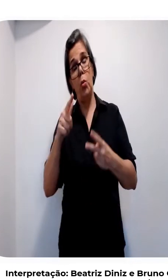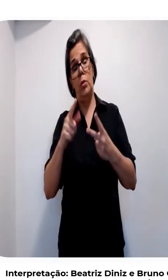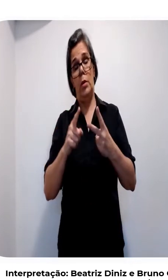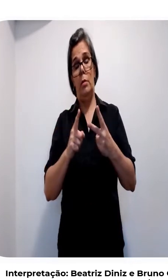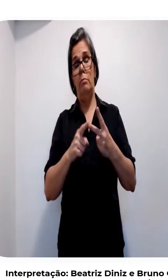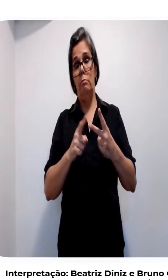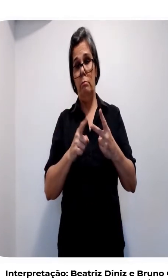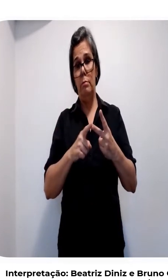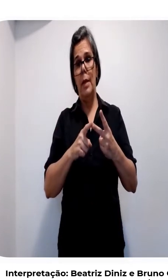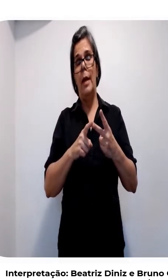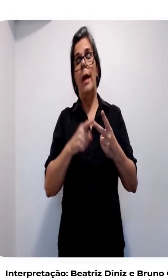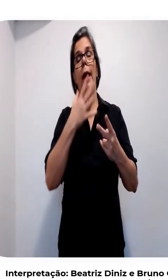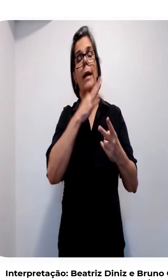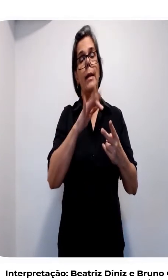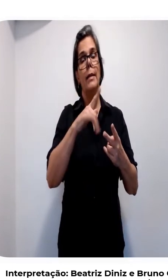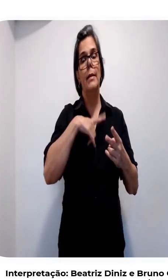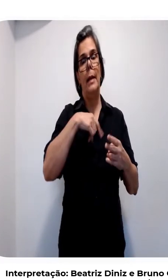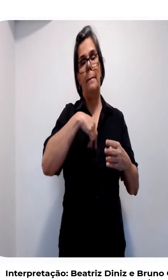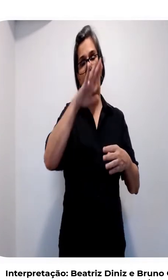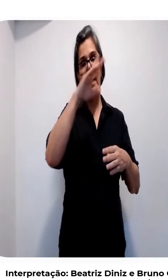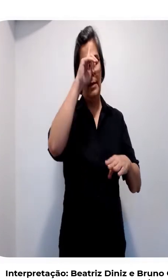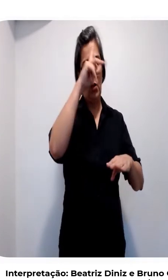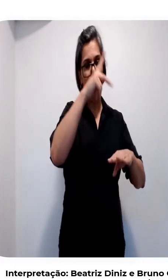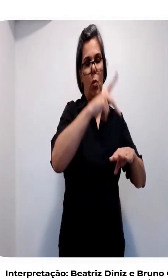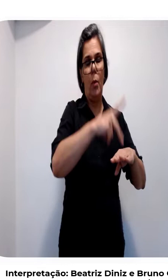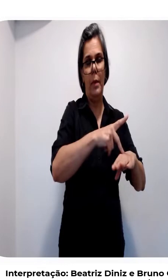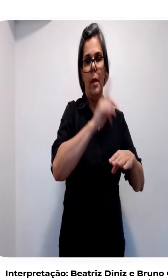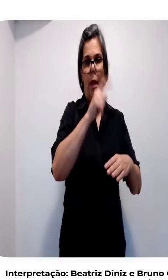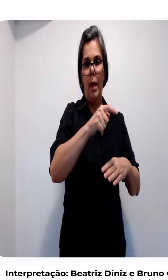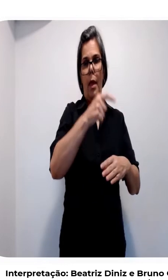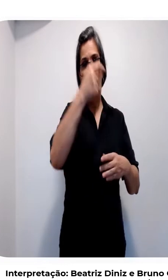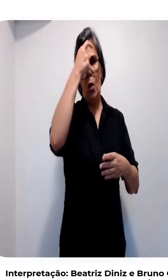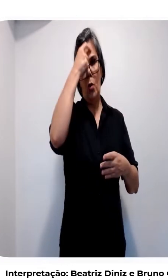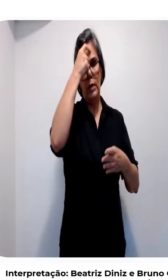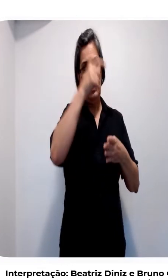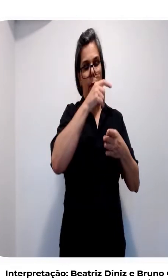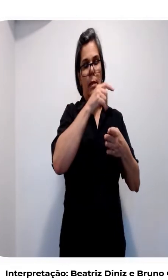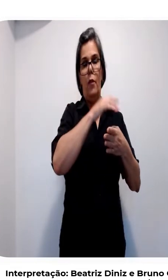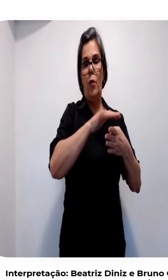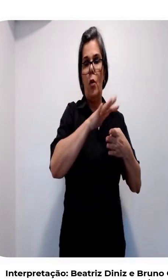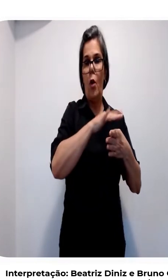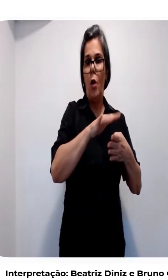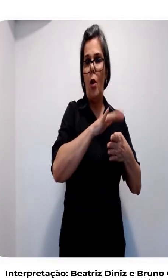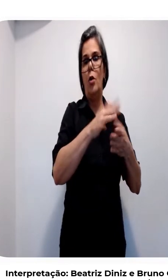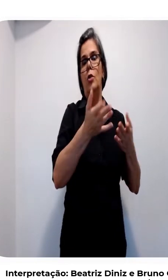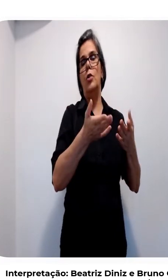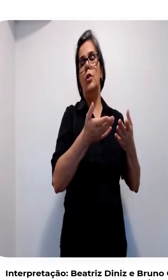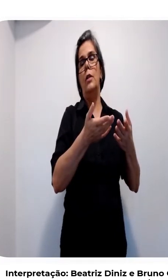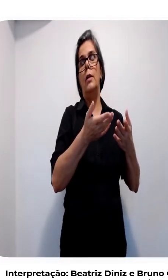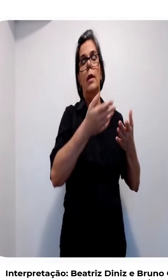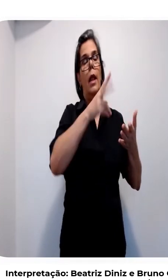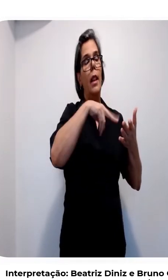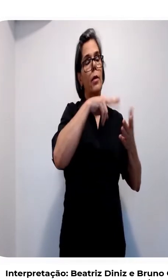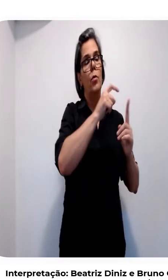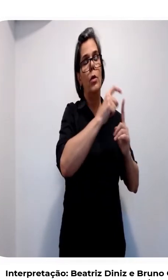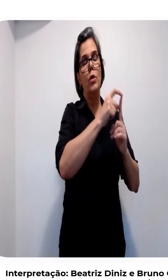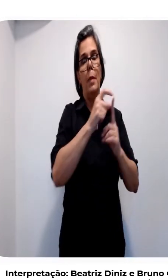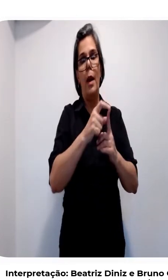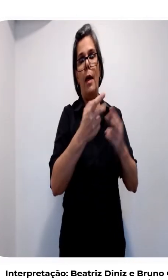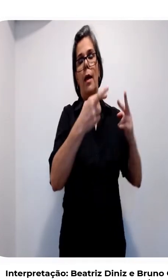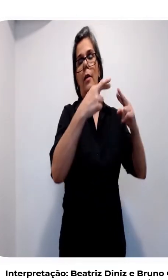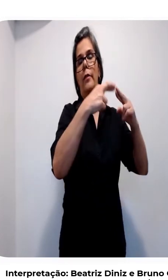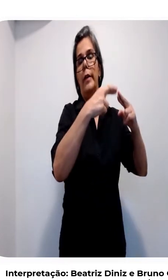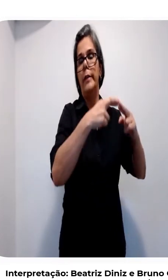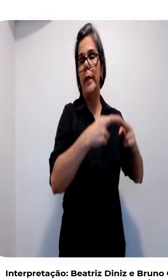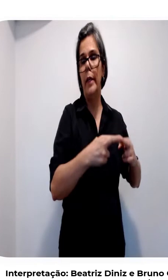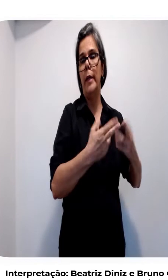autônoma, que são atividades de consciência fonológica, leitura de palavras, identificação de sílabas, de rimas, produção